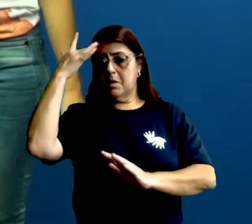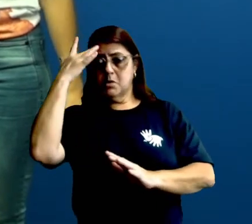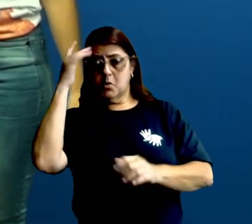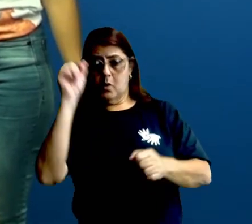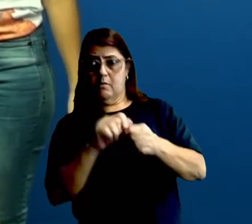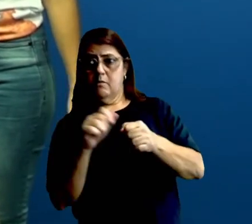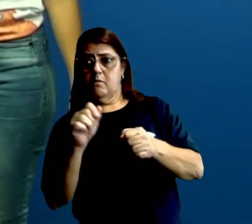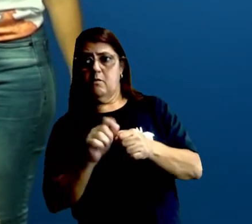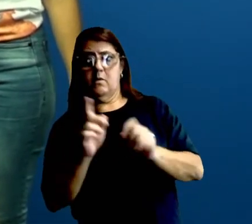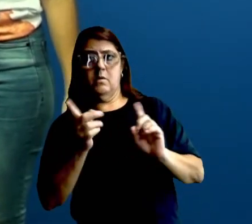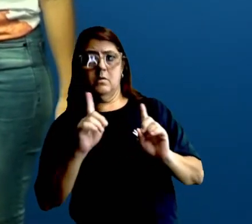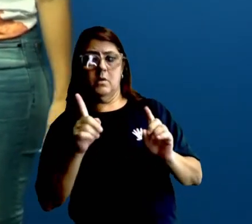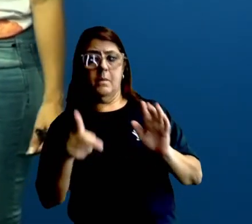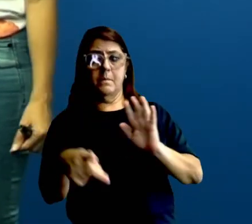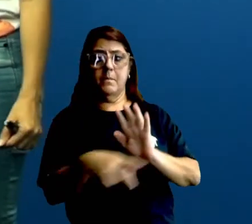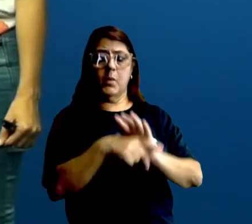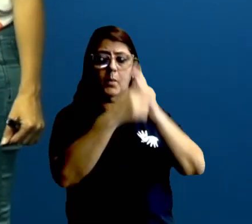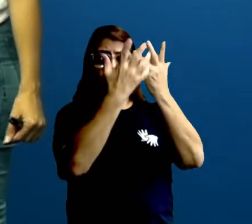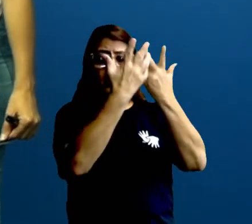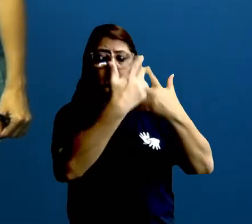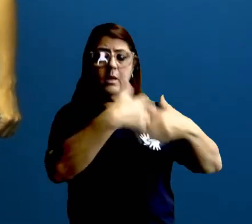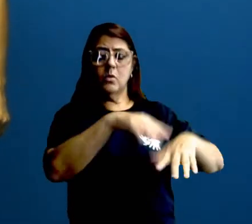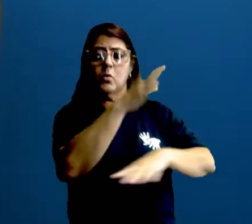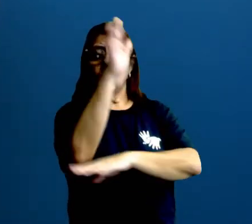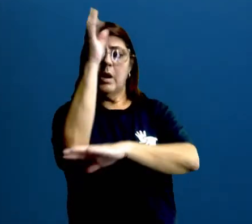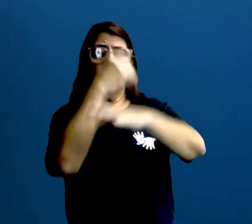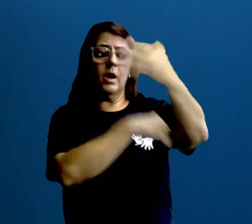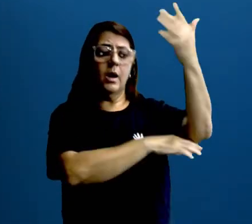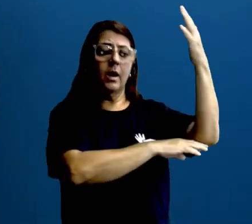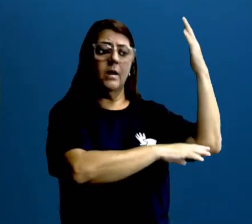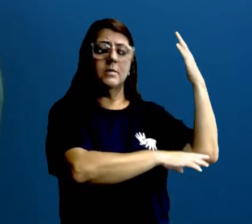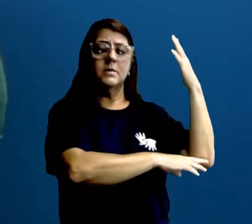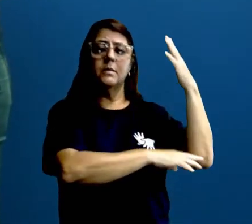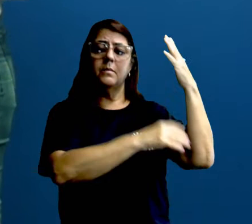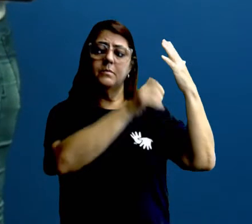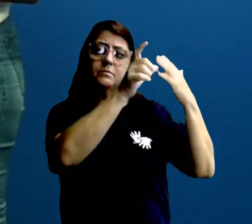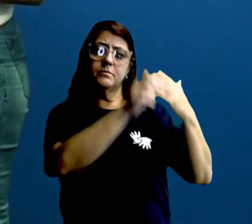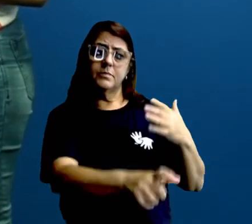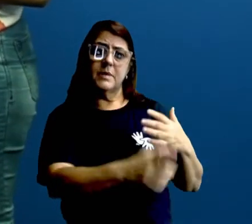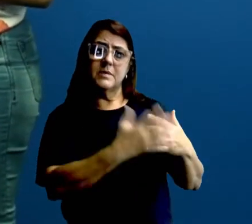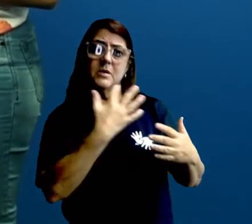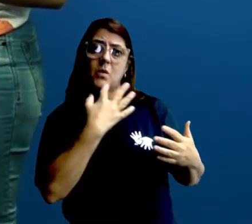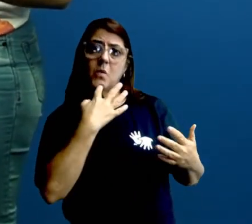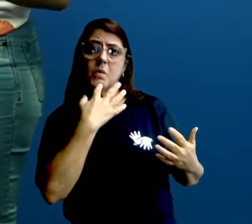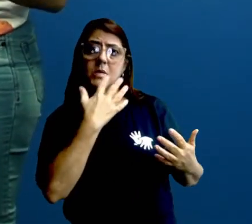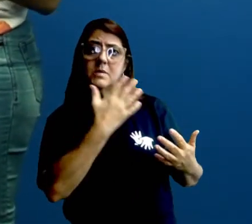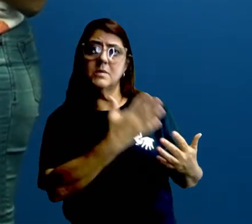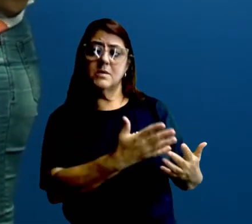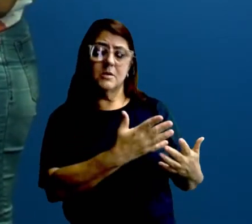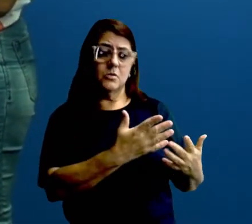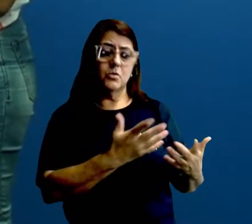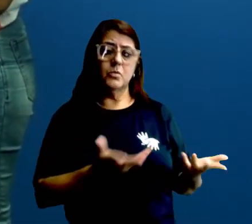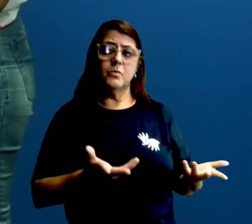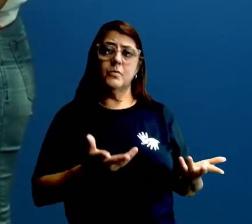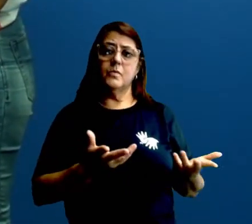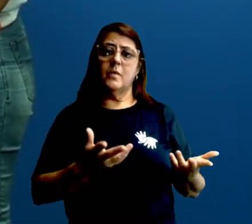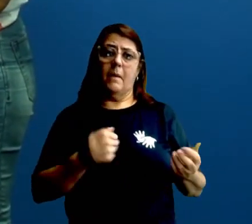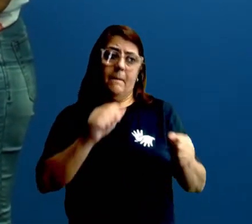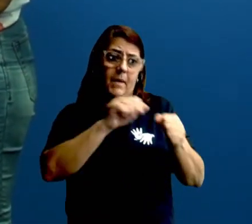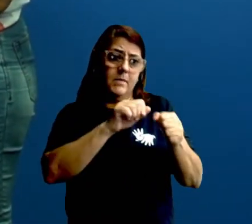forjado pelo homem. Então, todo patrimônio natural, para ser reconhecido, ele é um